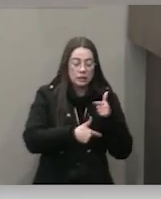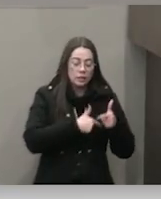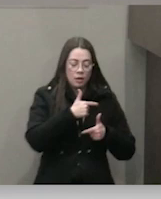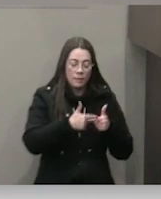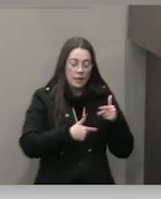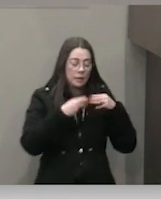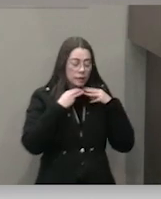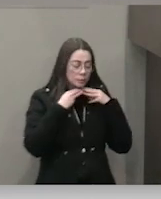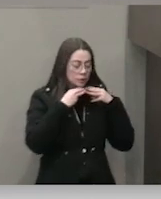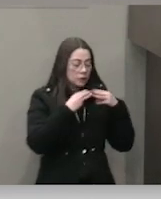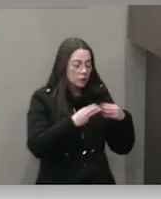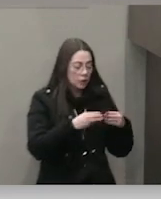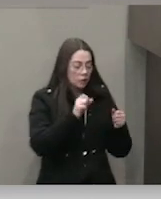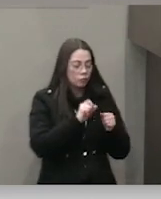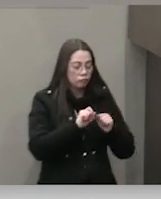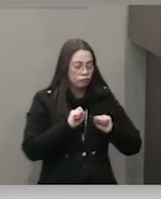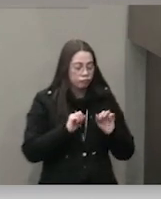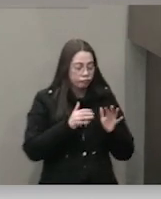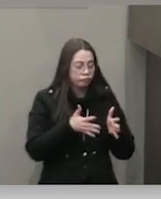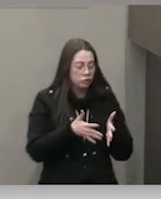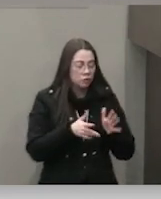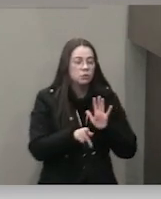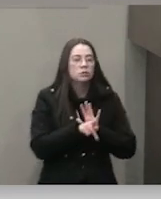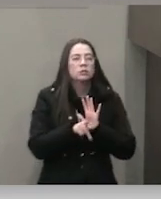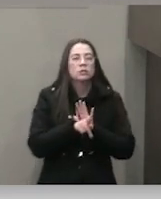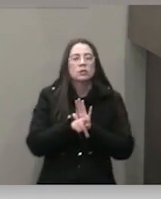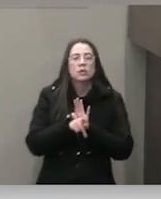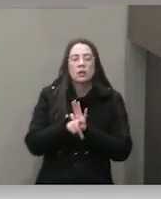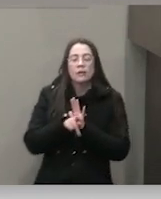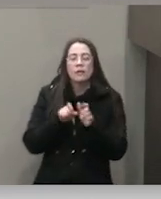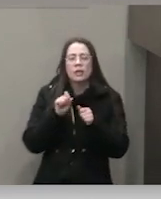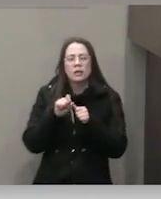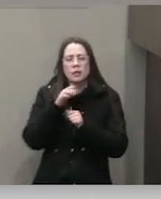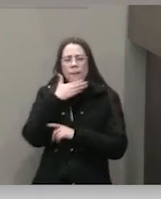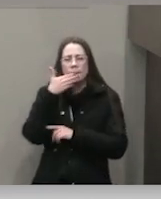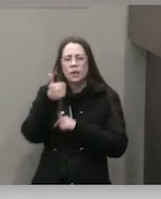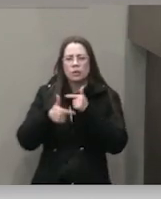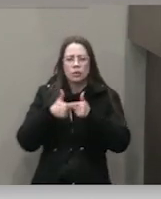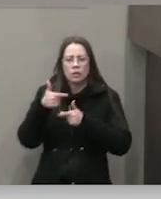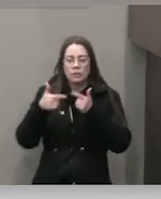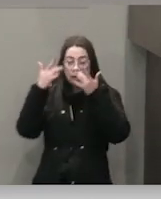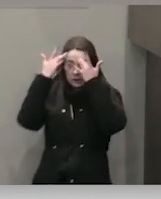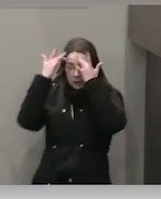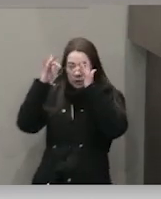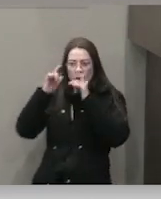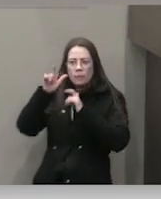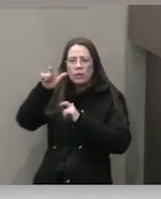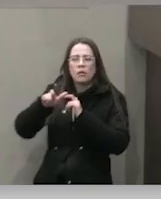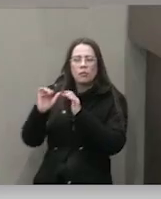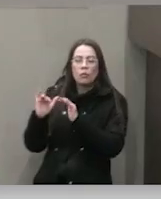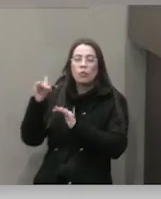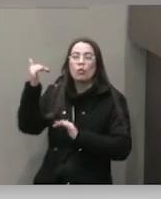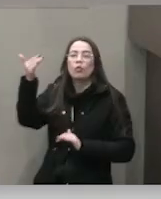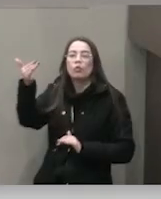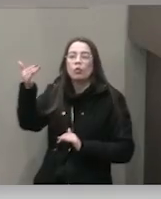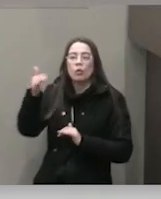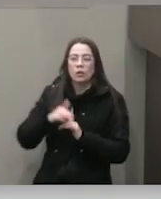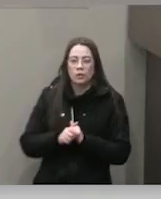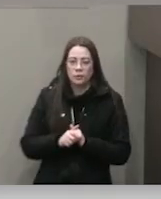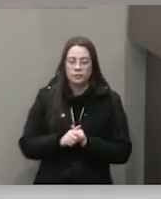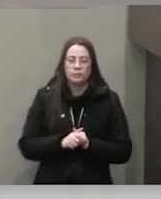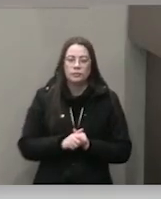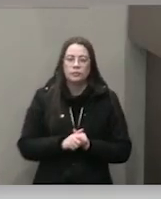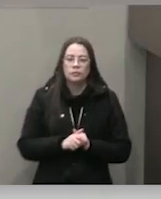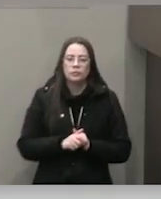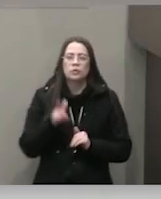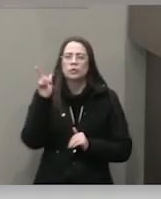a tua missão, né, Diogo? Tu só pensa em entregar o teu melhor e tu nem sabe quem está do outro lado. Tu só pensa em fazer o teu melhor,